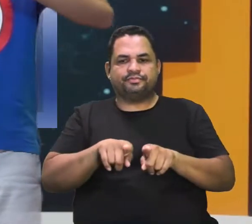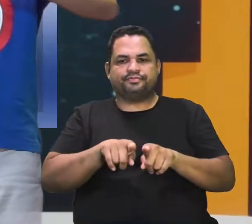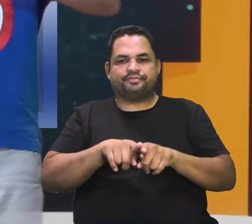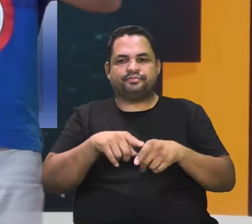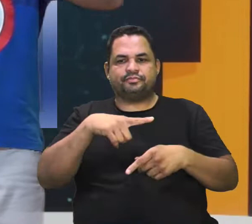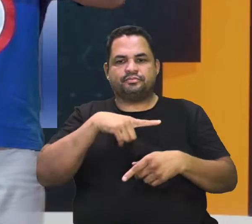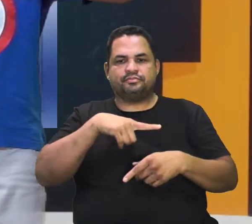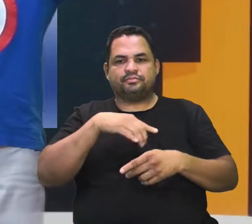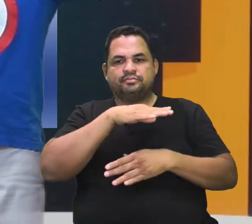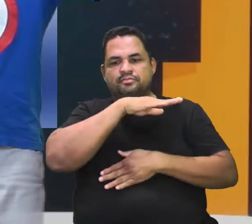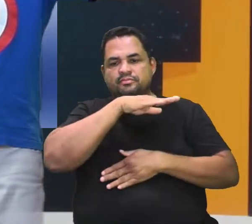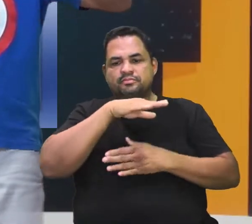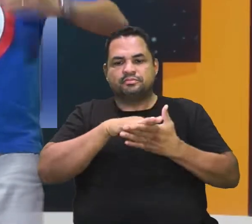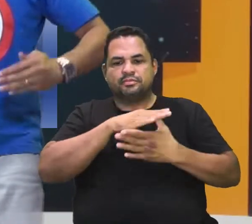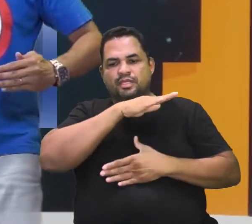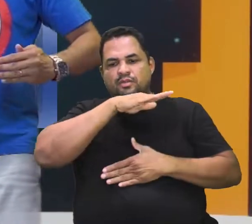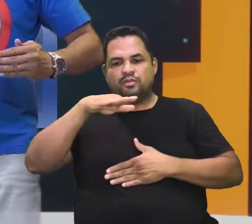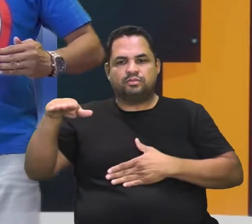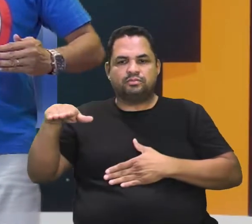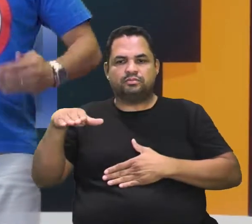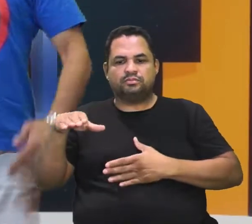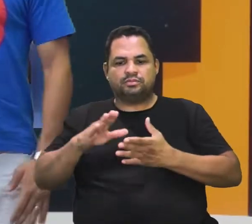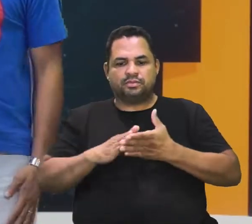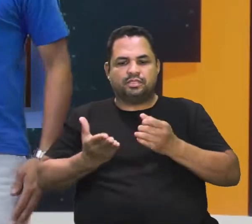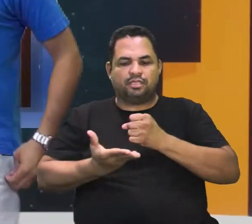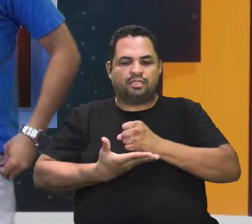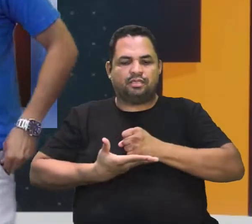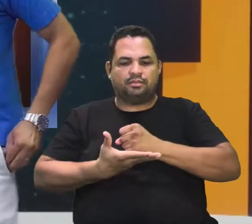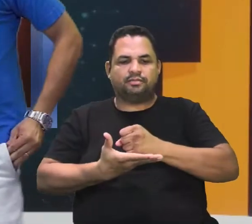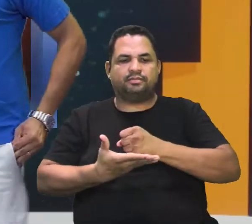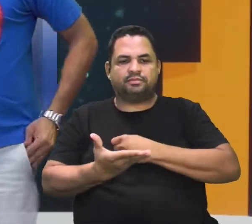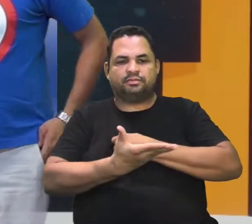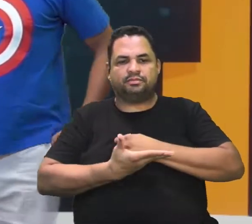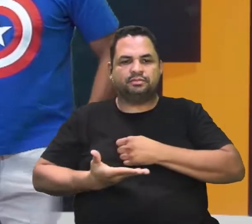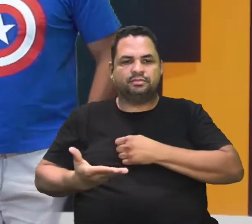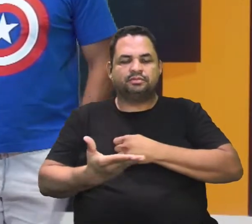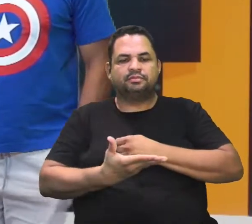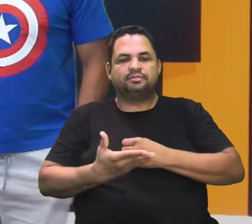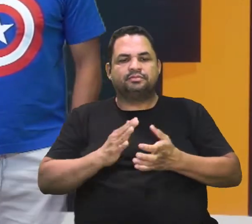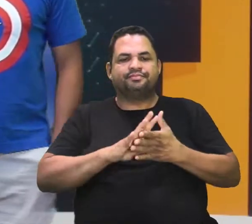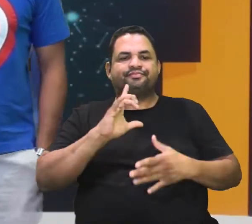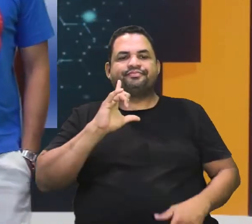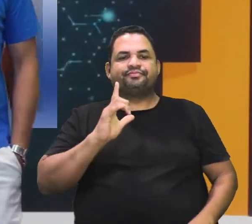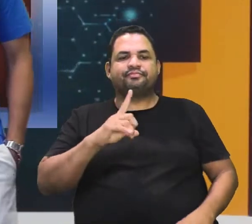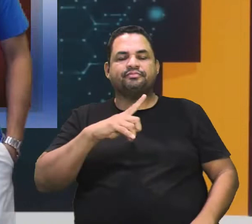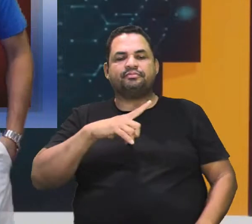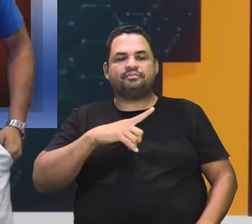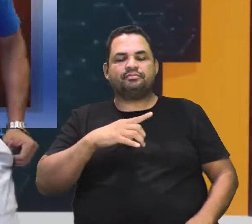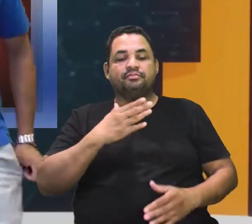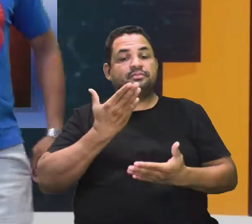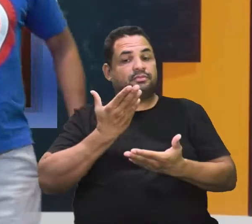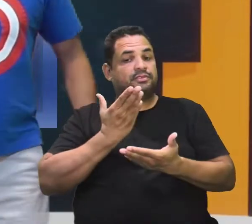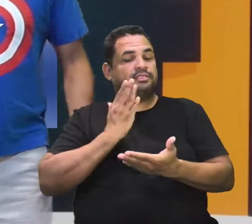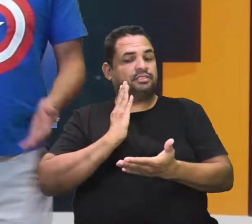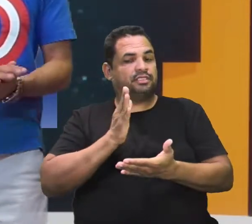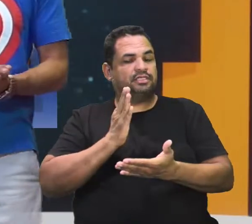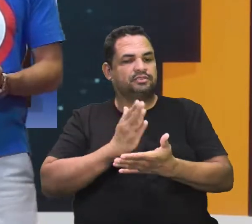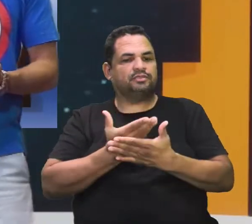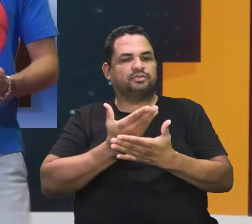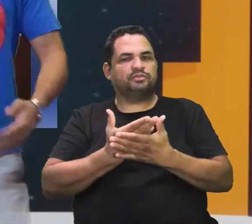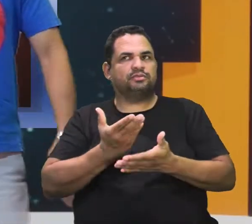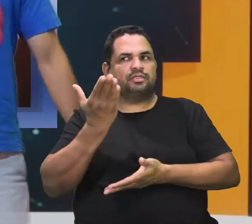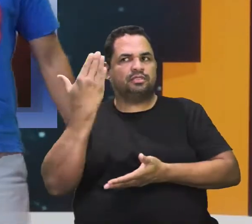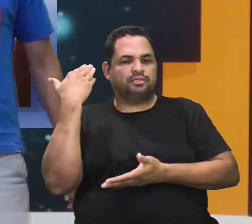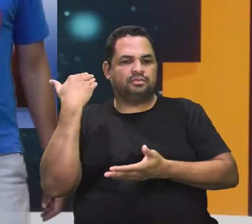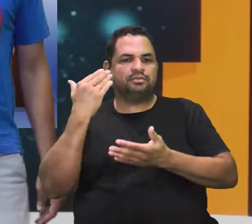circunferência é quando tem um corte paralelo à base. Isso, e a circunferência a gente já vinha estudando, né, na outra temporada, e nessa aqui a gente ficou